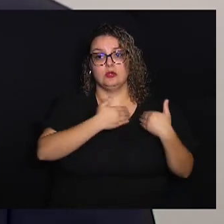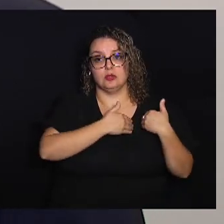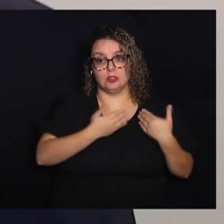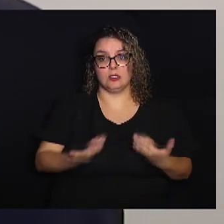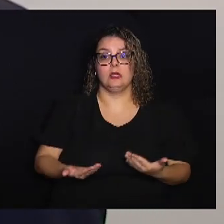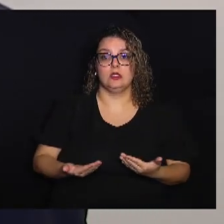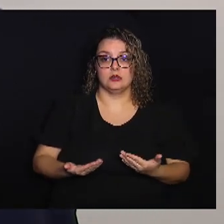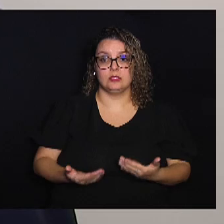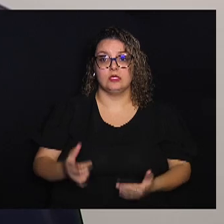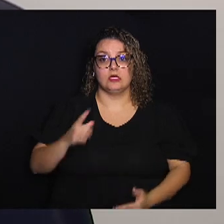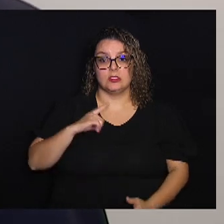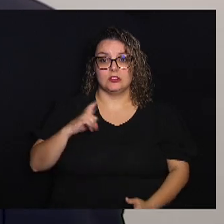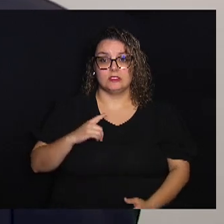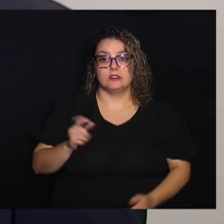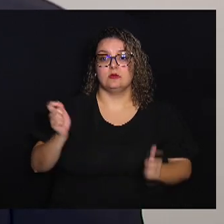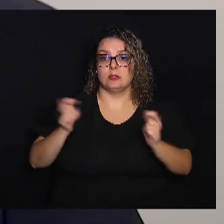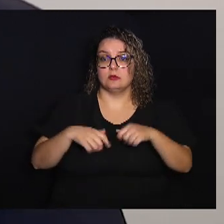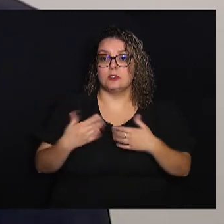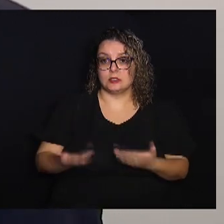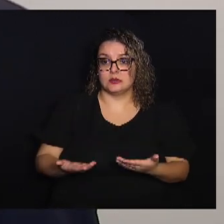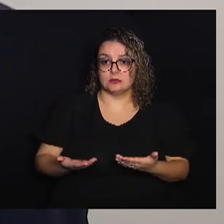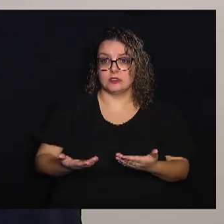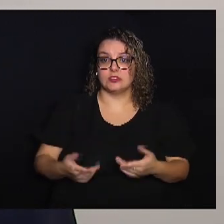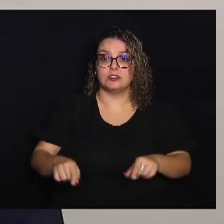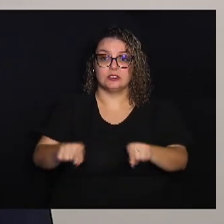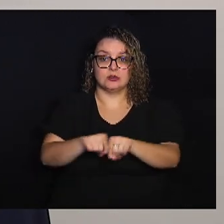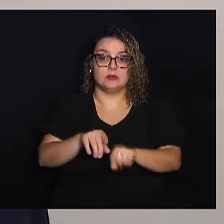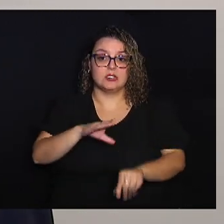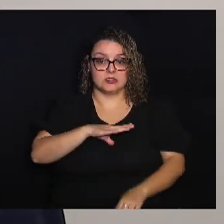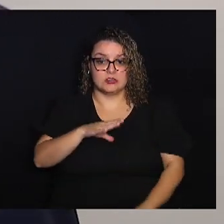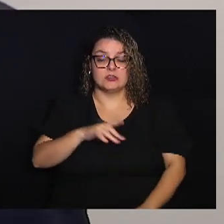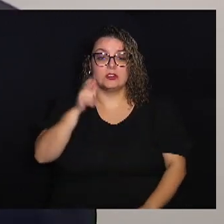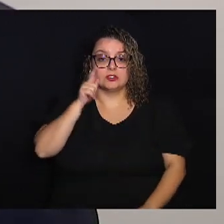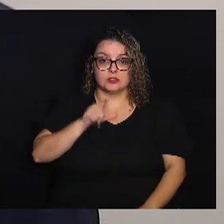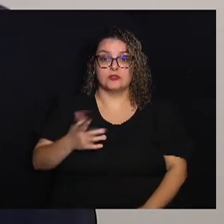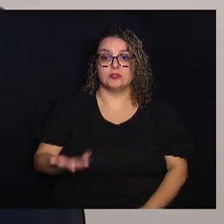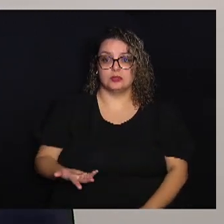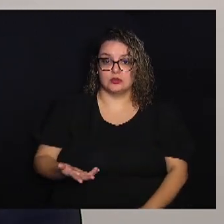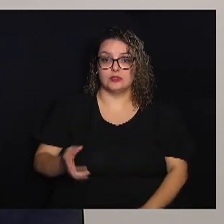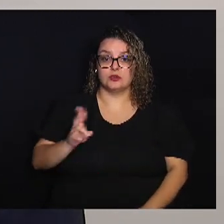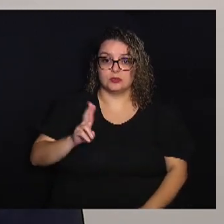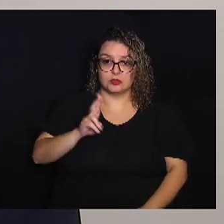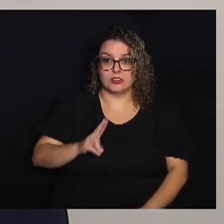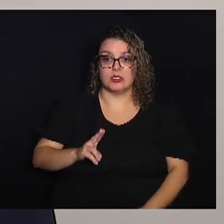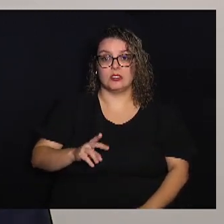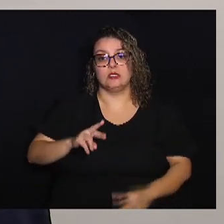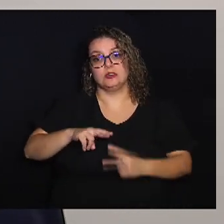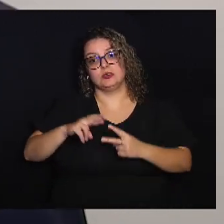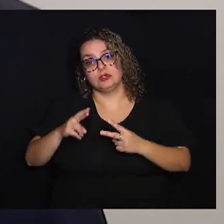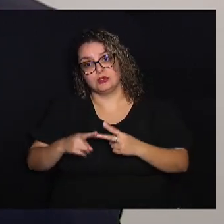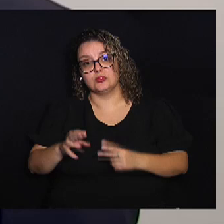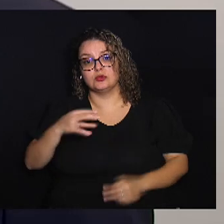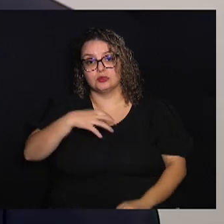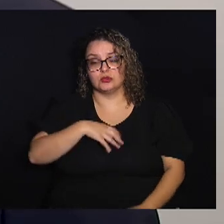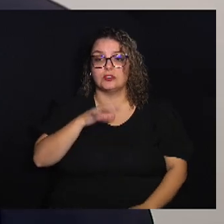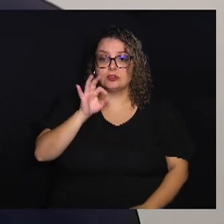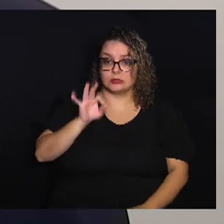responsabilidade. Existe uma possibilidade que as cidades que conseguir utilizar esses recursos da maneira